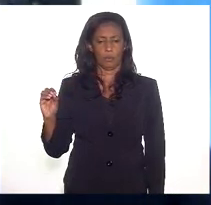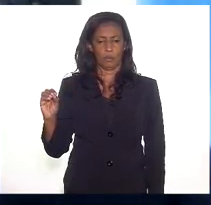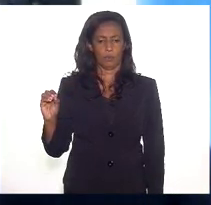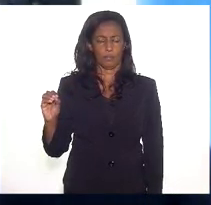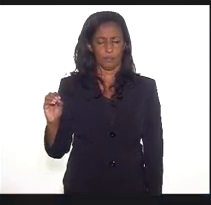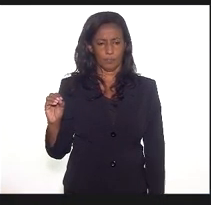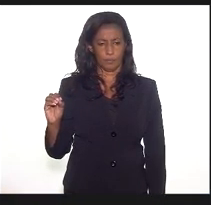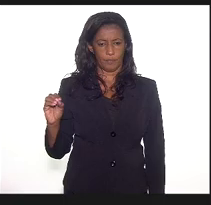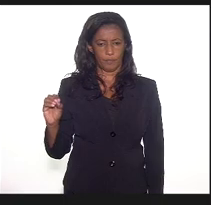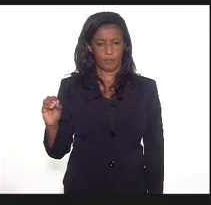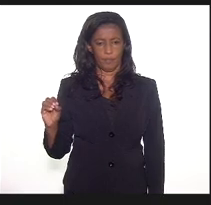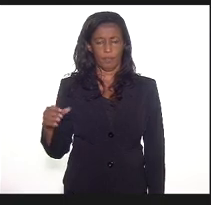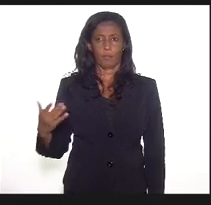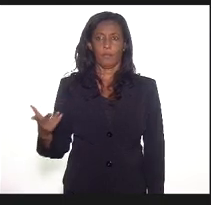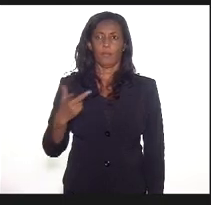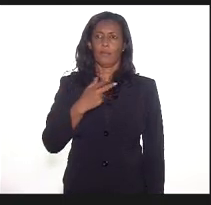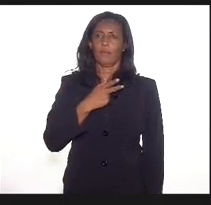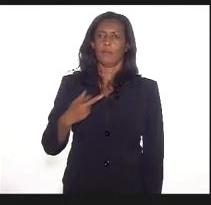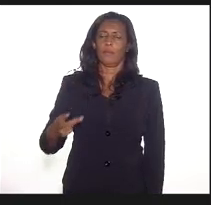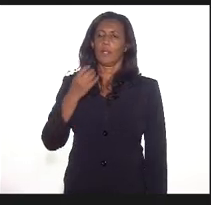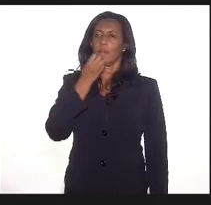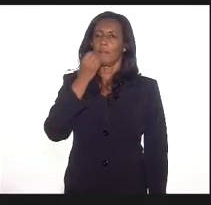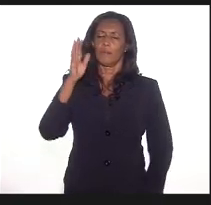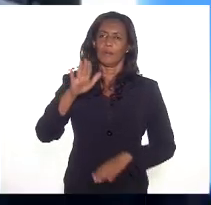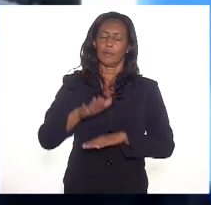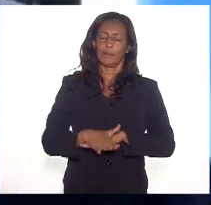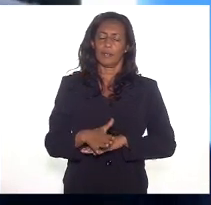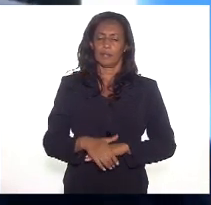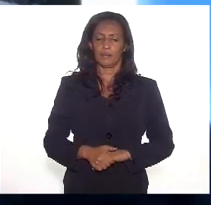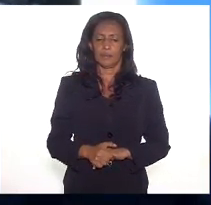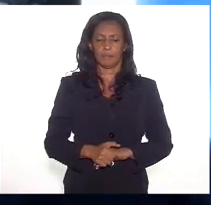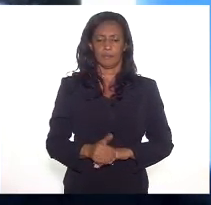Senhor presidente, boa tarde. Boa tarde.